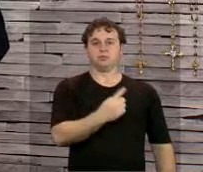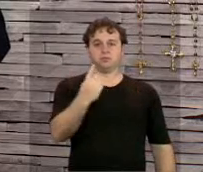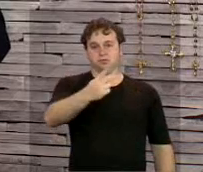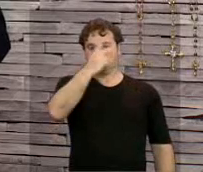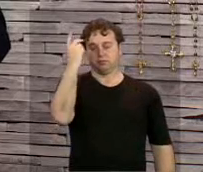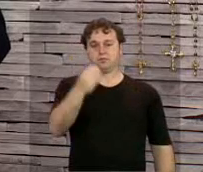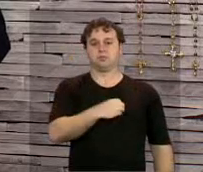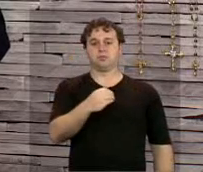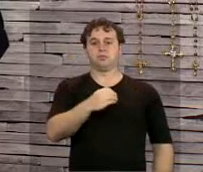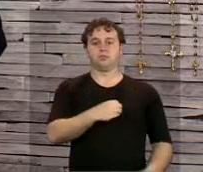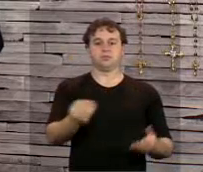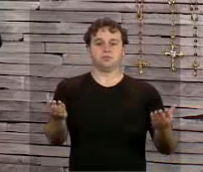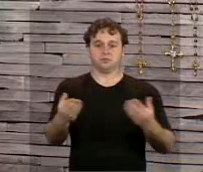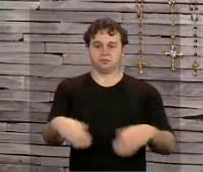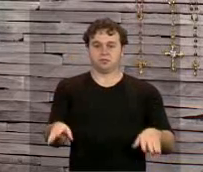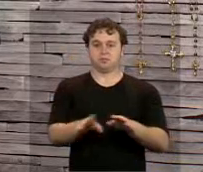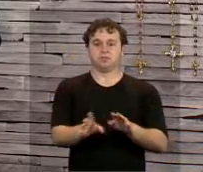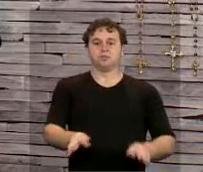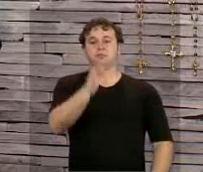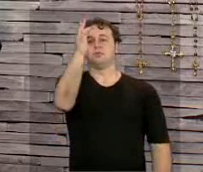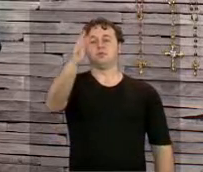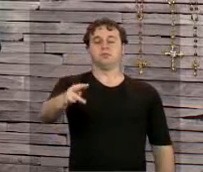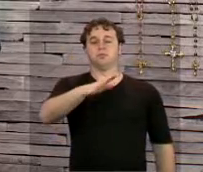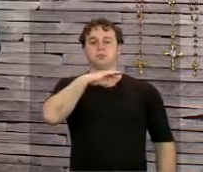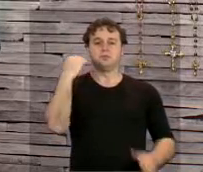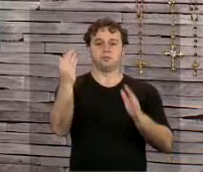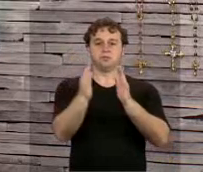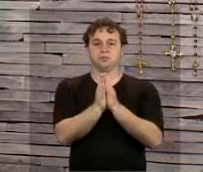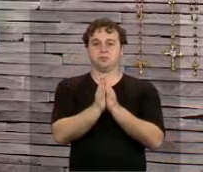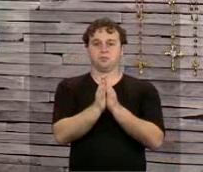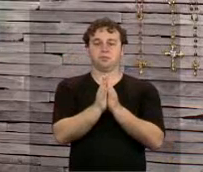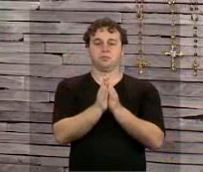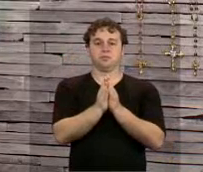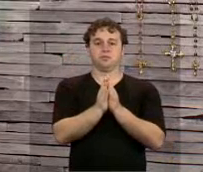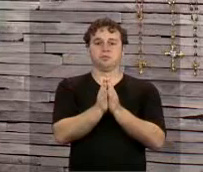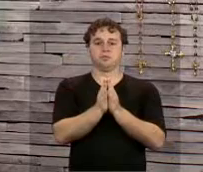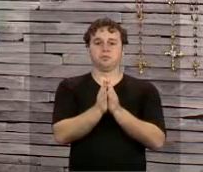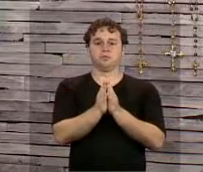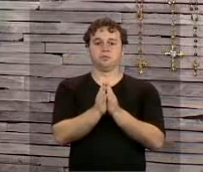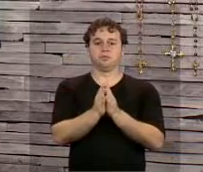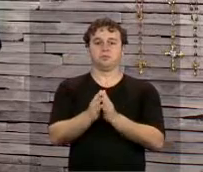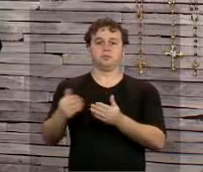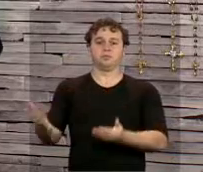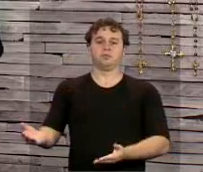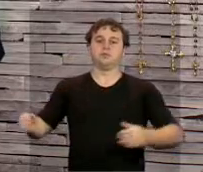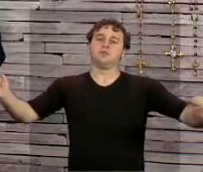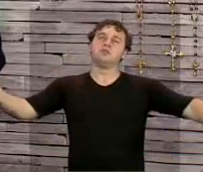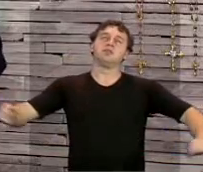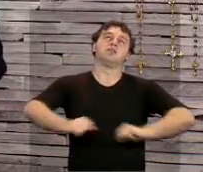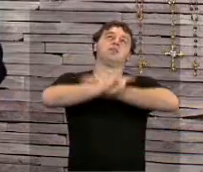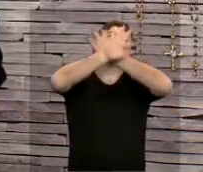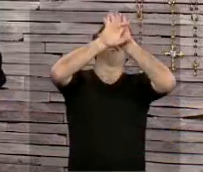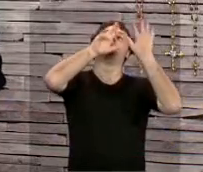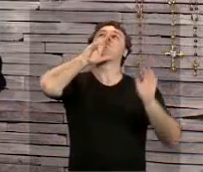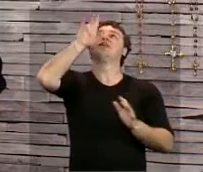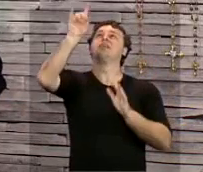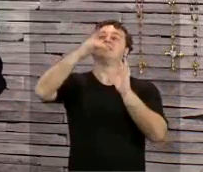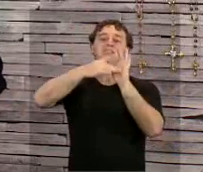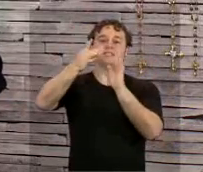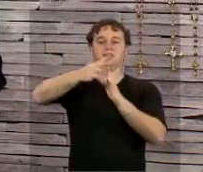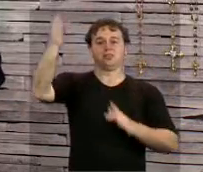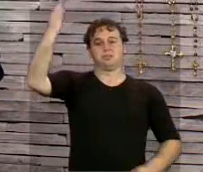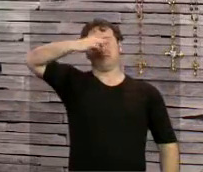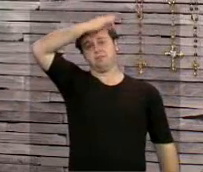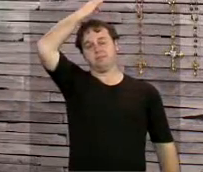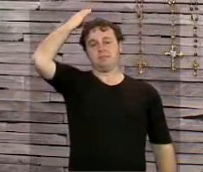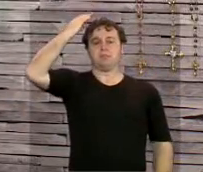Deus, rogai por nós, pecadores, agora e na hora de nossa morte. Amém. Glória ao Pai, e ao Filho, e